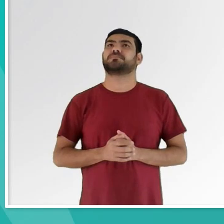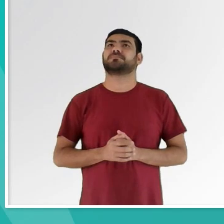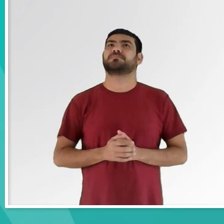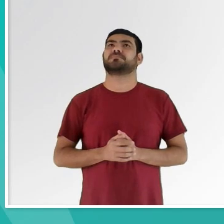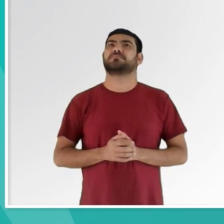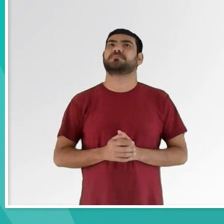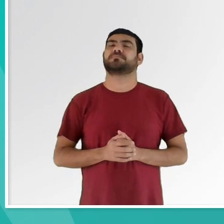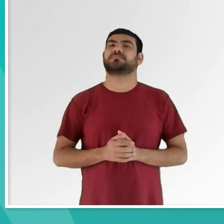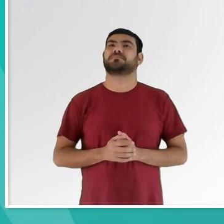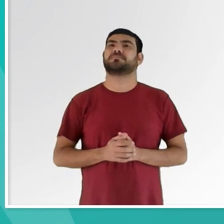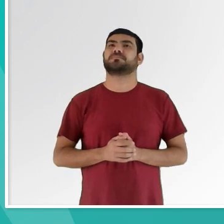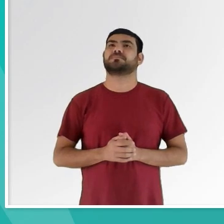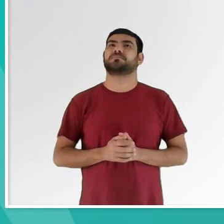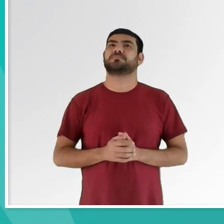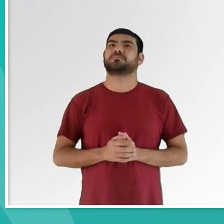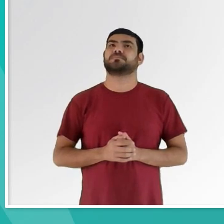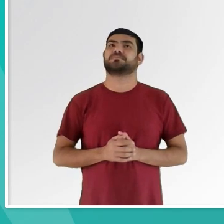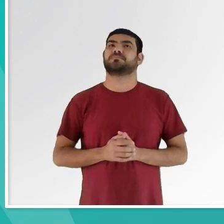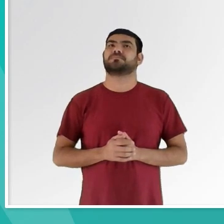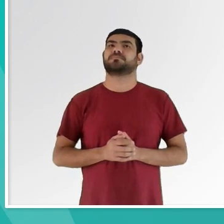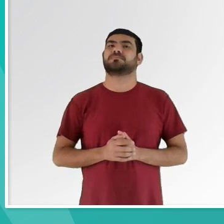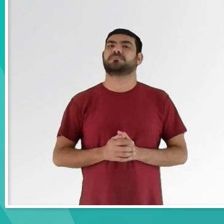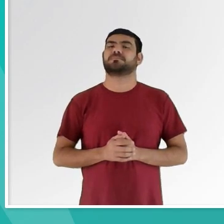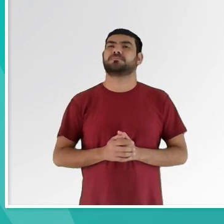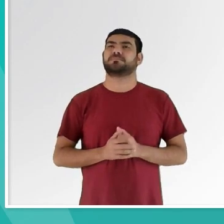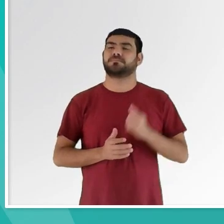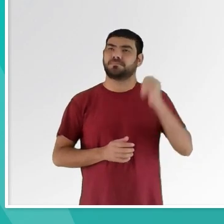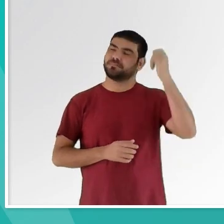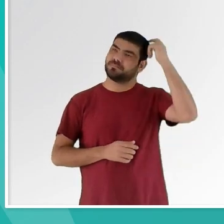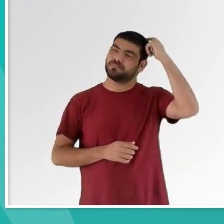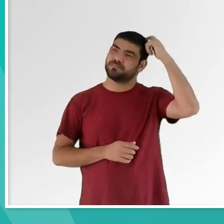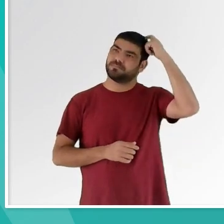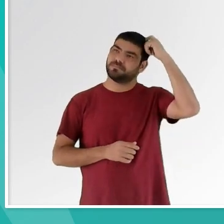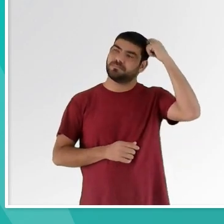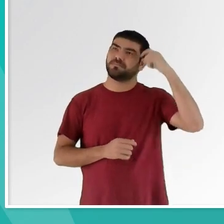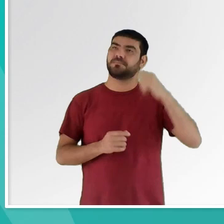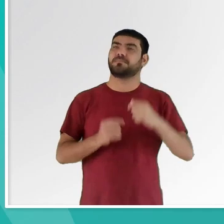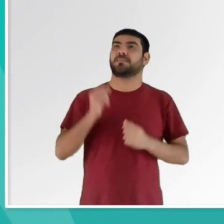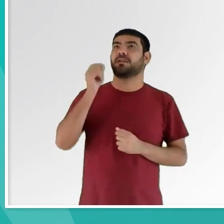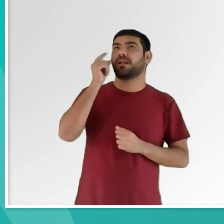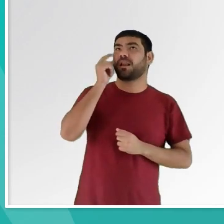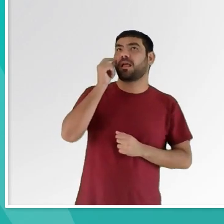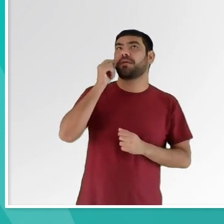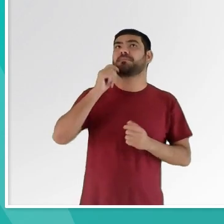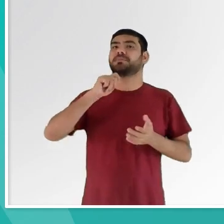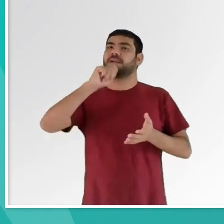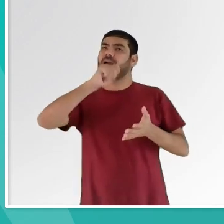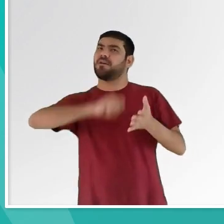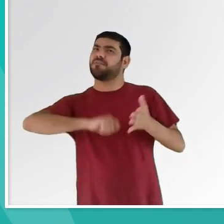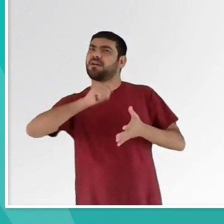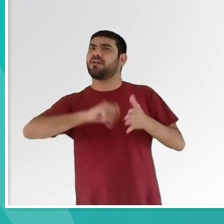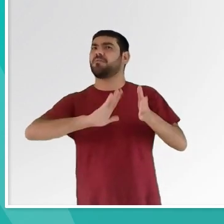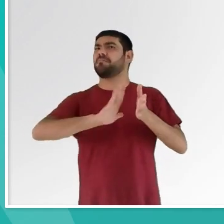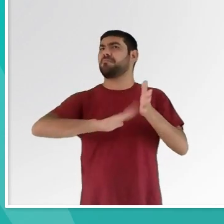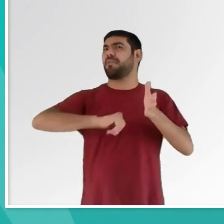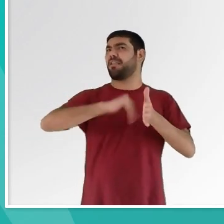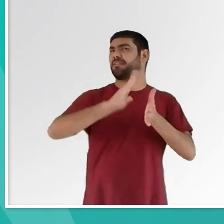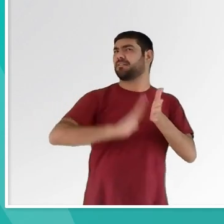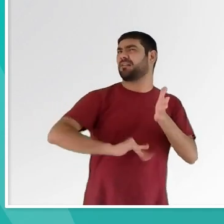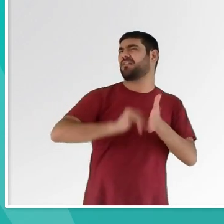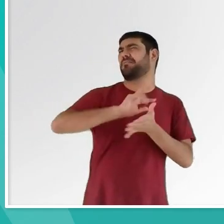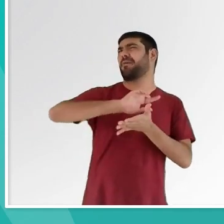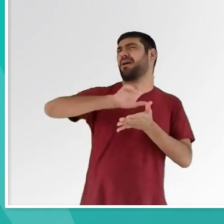formas utilizando materiais como lápis, carvão, pincel e etc.,